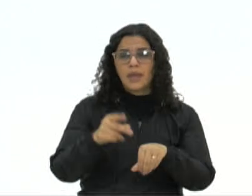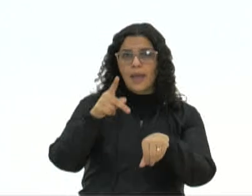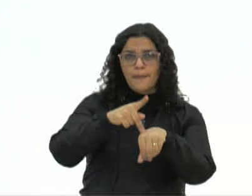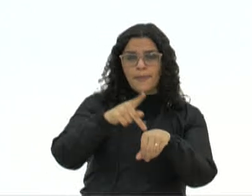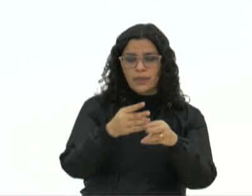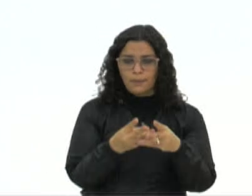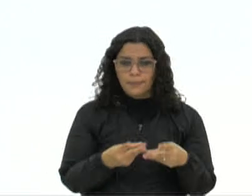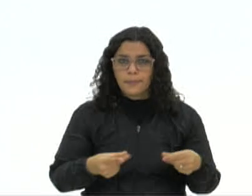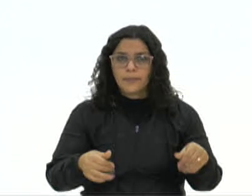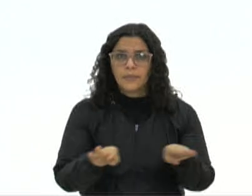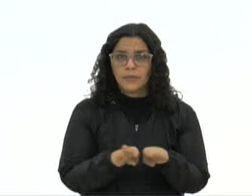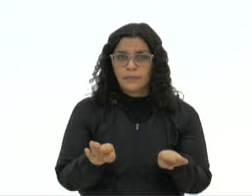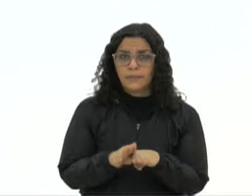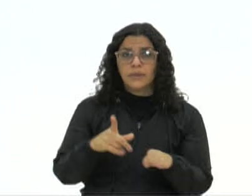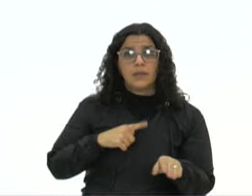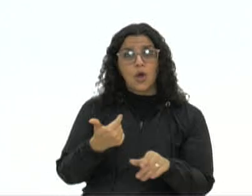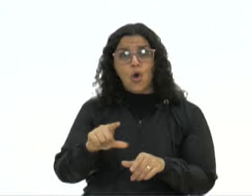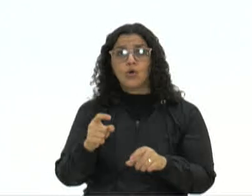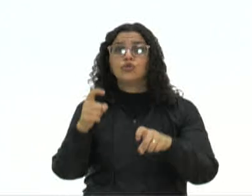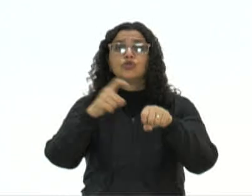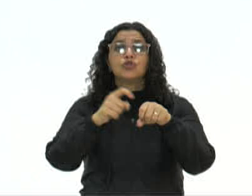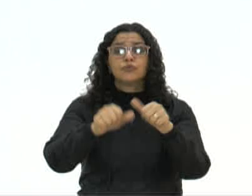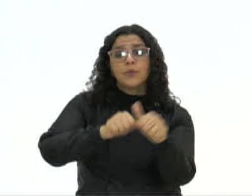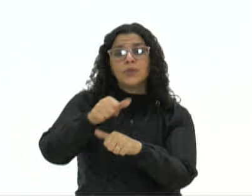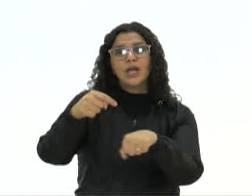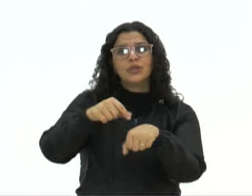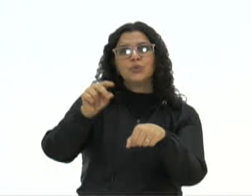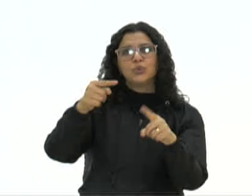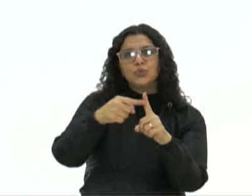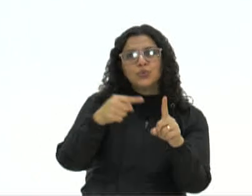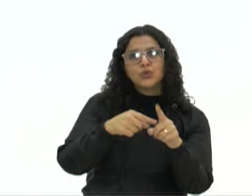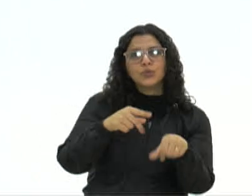que podem levá-la a se transformar até em um outro tipo de rocha. E